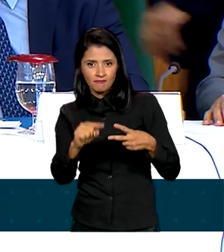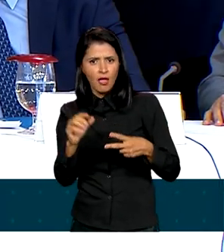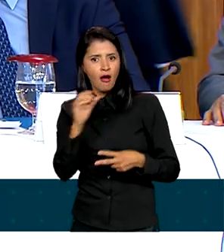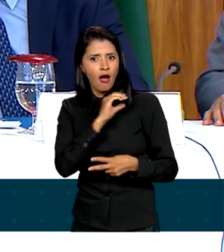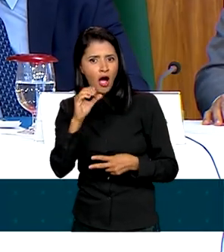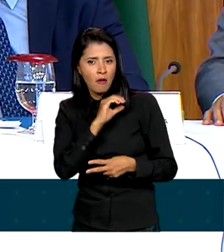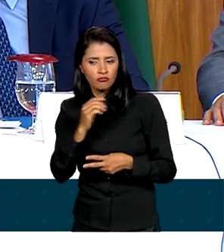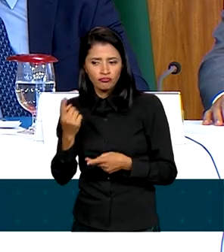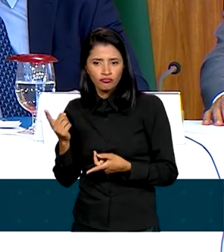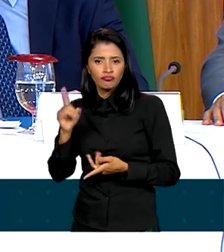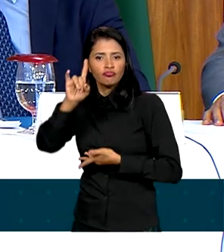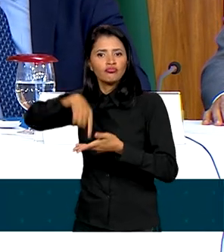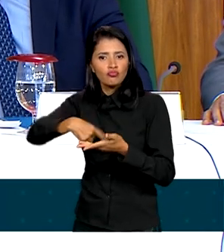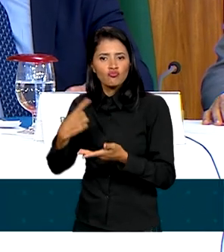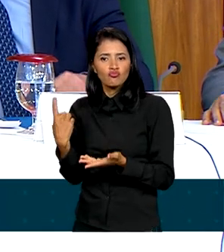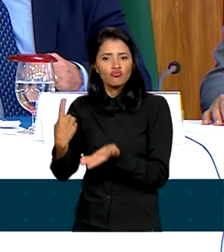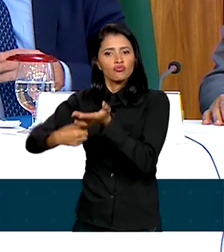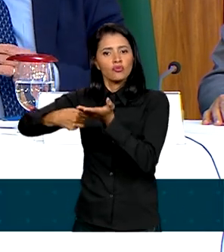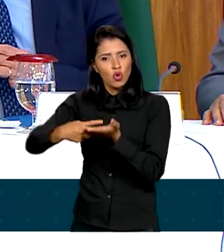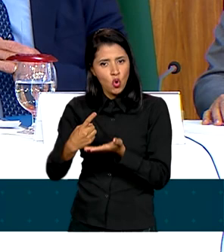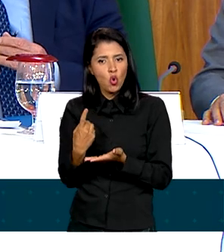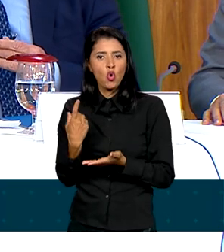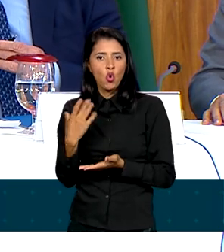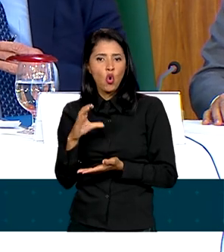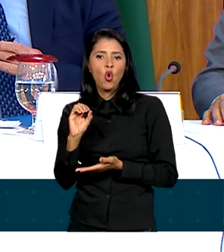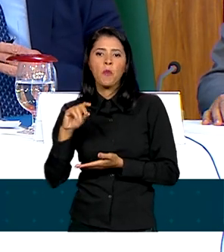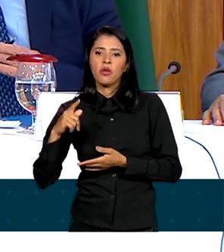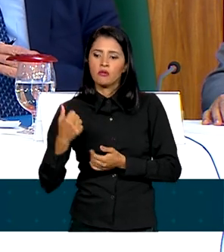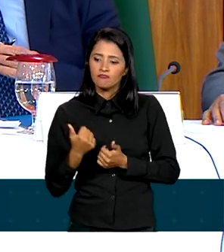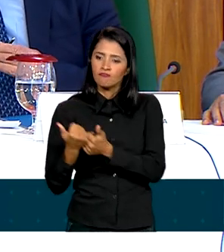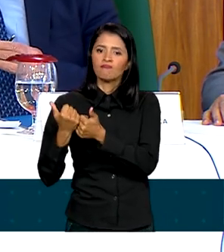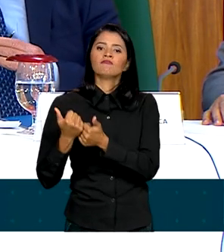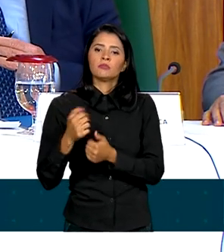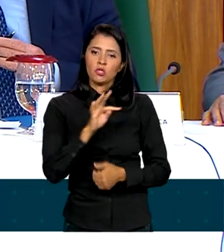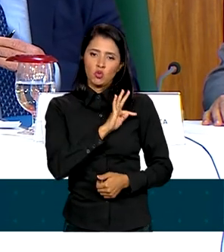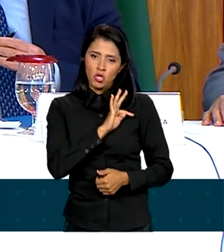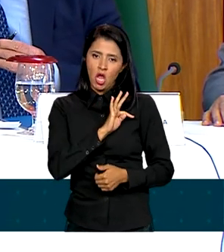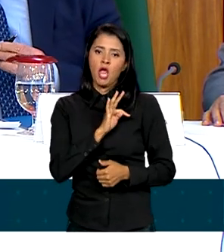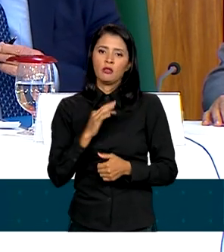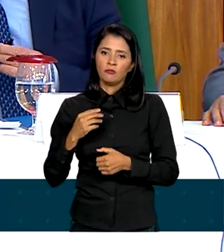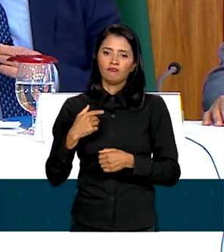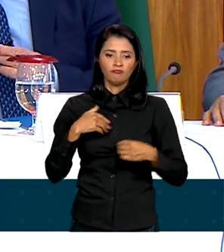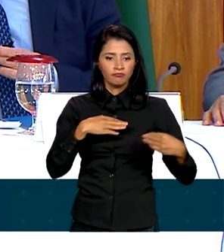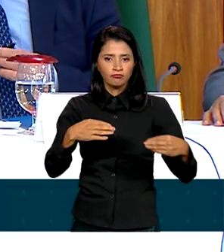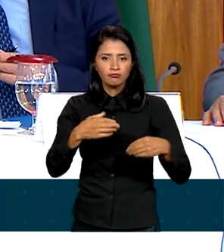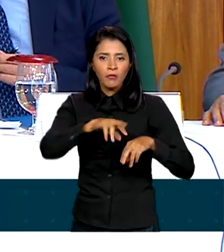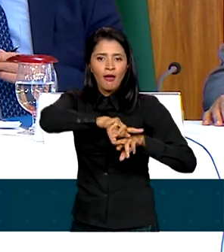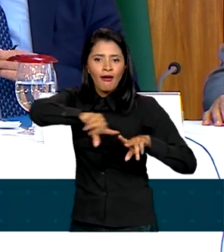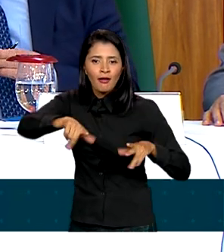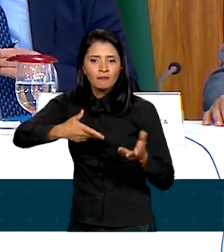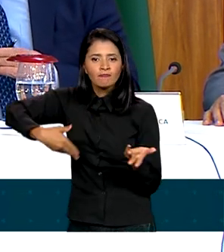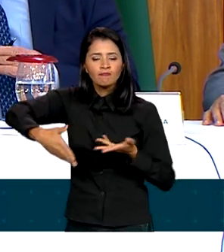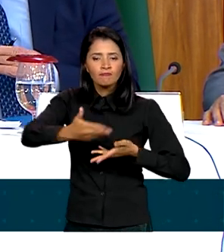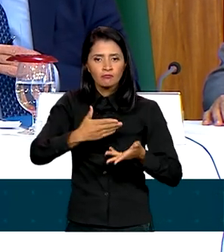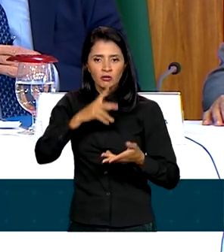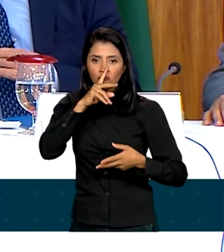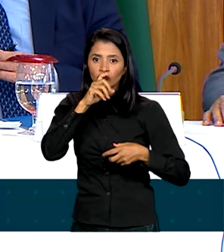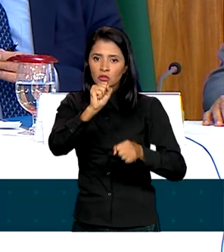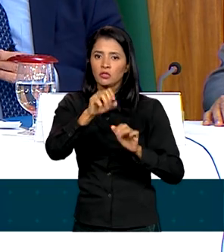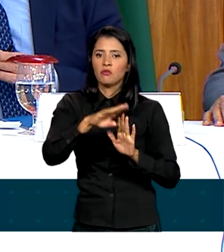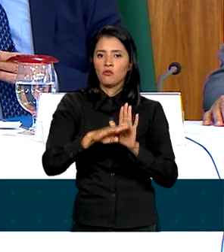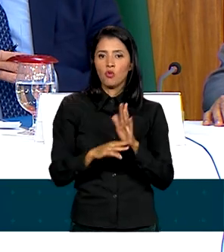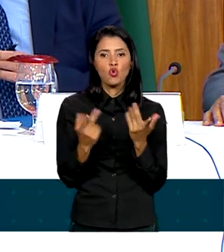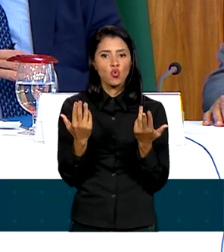termo de cooperação técnica interministerial para que a gente possa fortalecer esse programa, como fortalecer o acesso da produção da